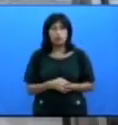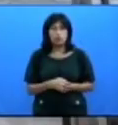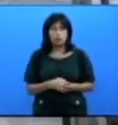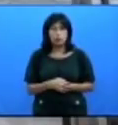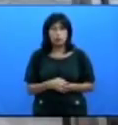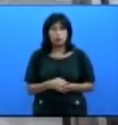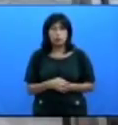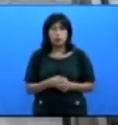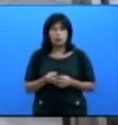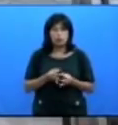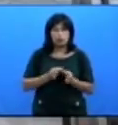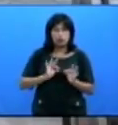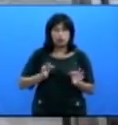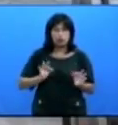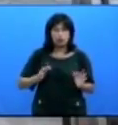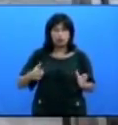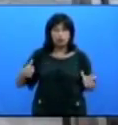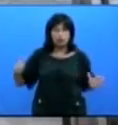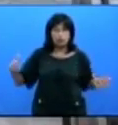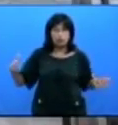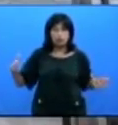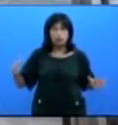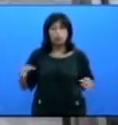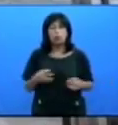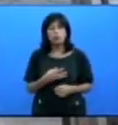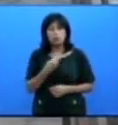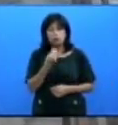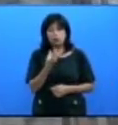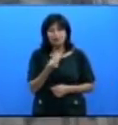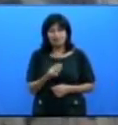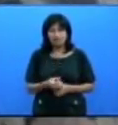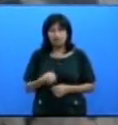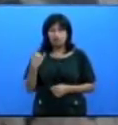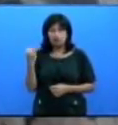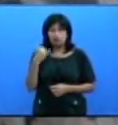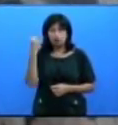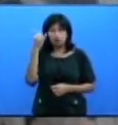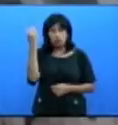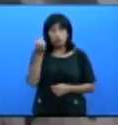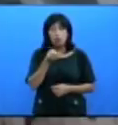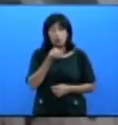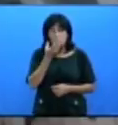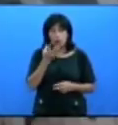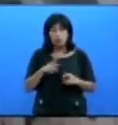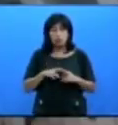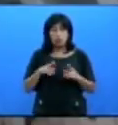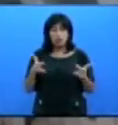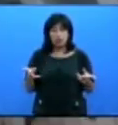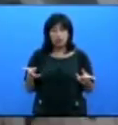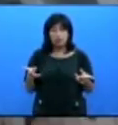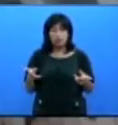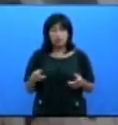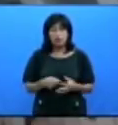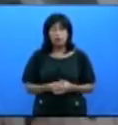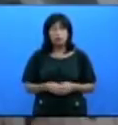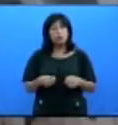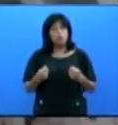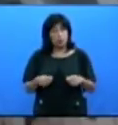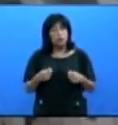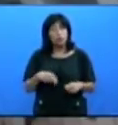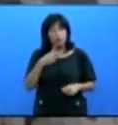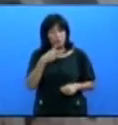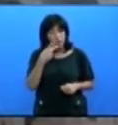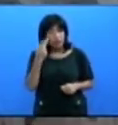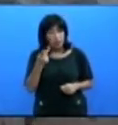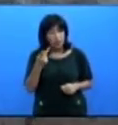parede. Então, é uma obra muito diferente. A gente quis registrar e trazer para